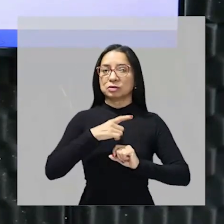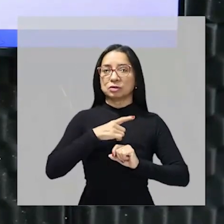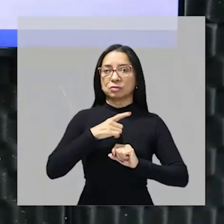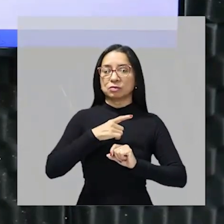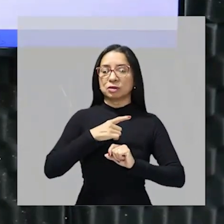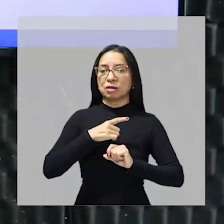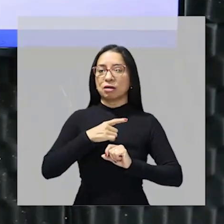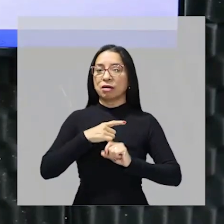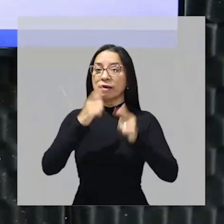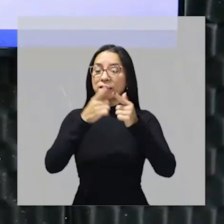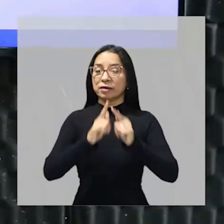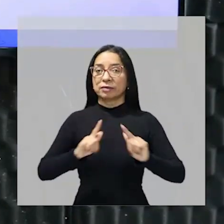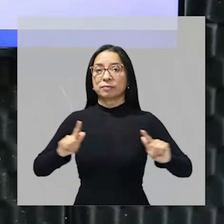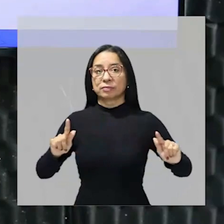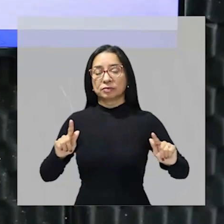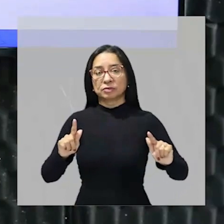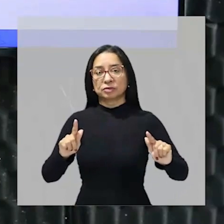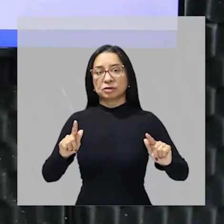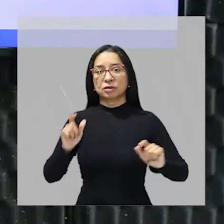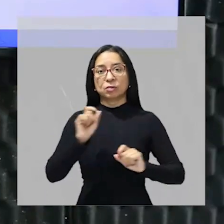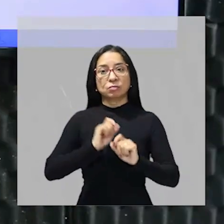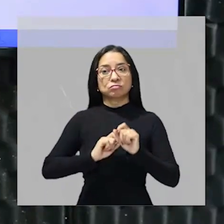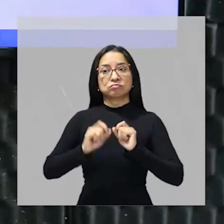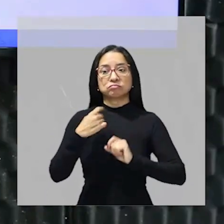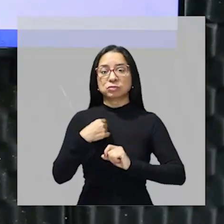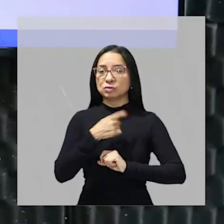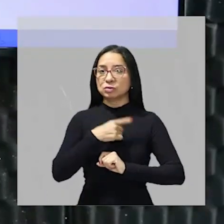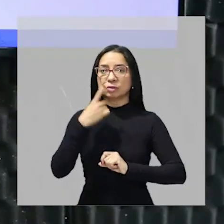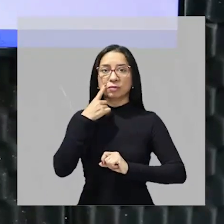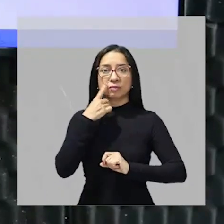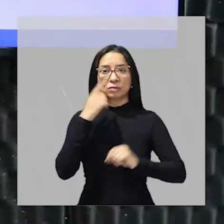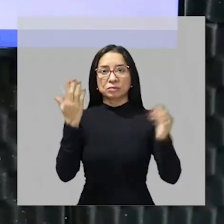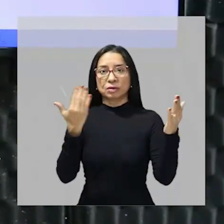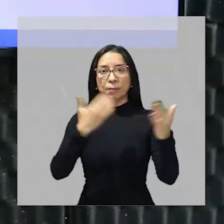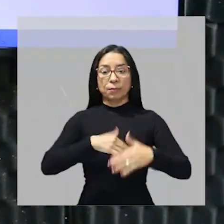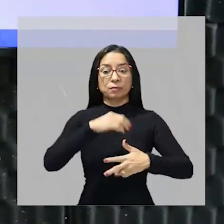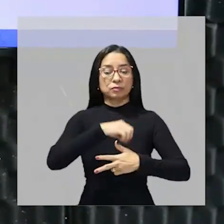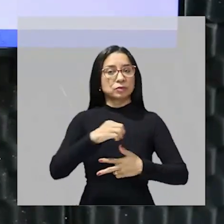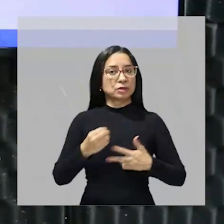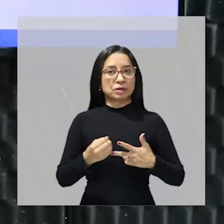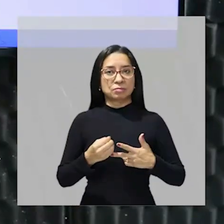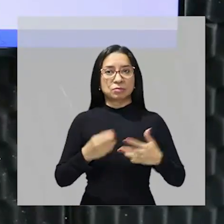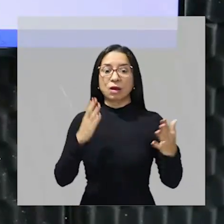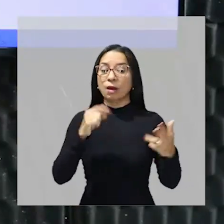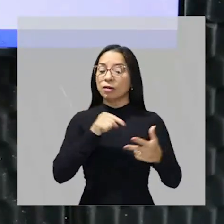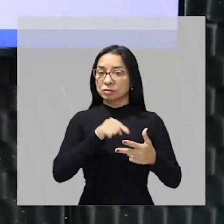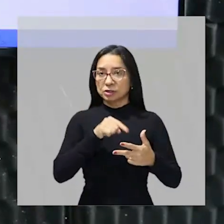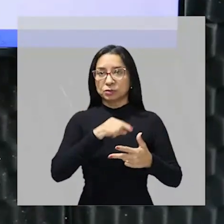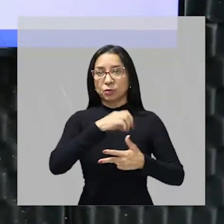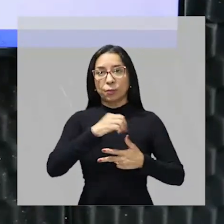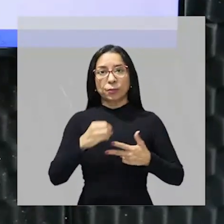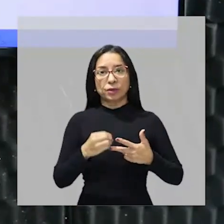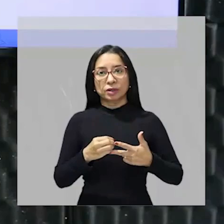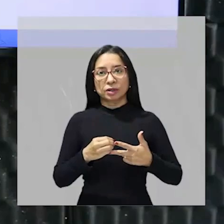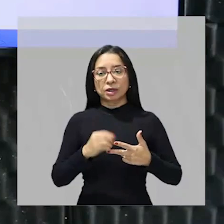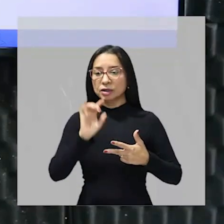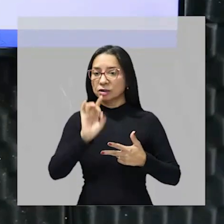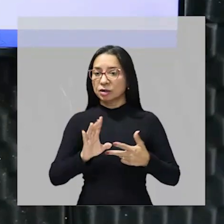pela gramática, tá? O que nós não vemos na prova do Enem. A prova do Enem, ela é uma